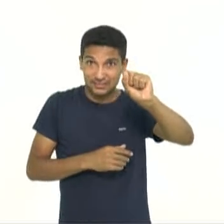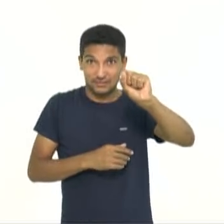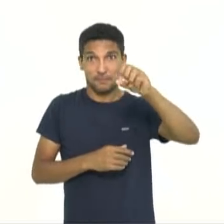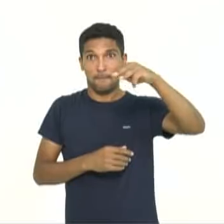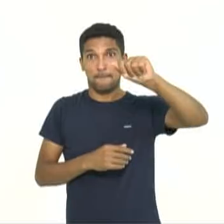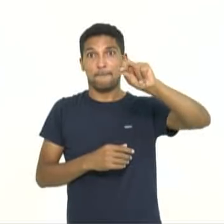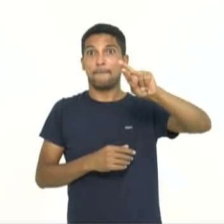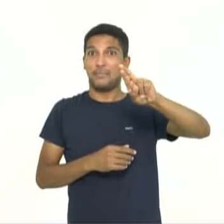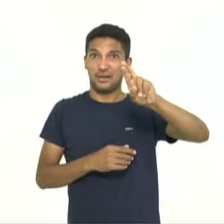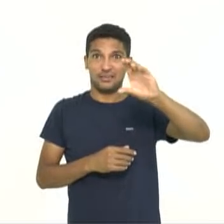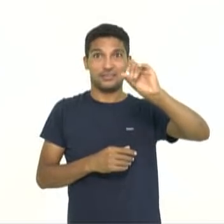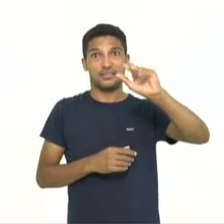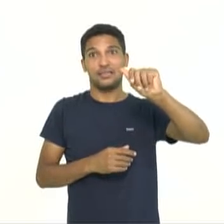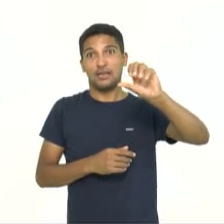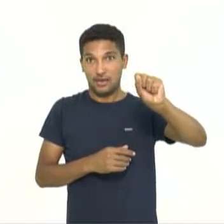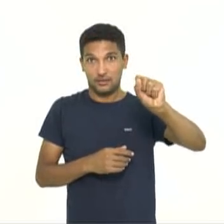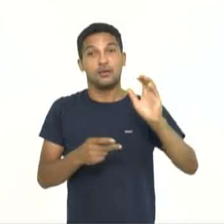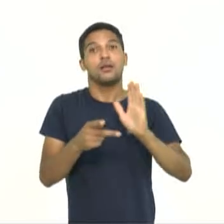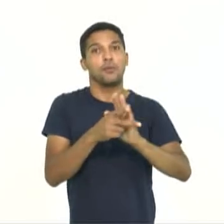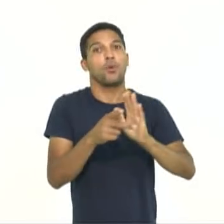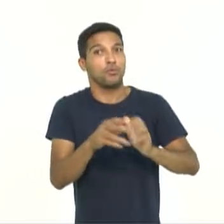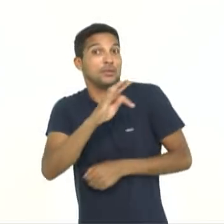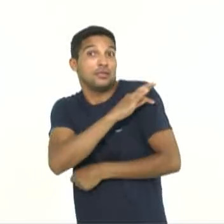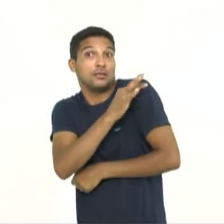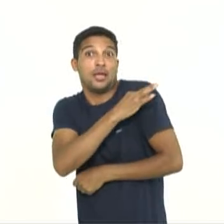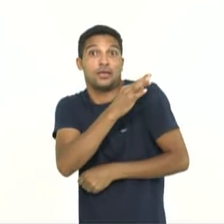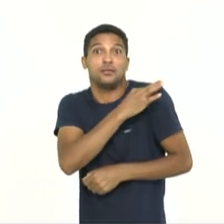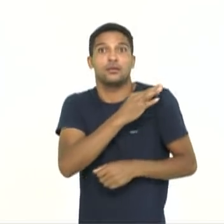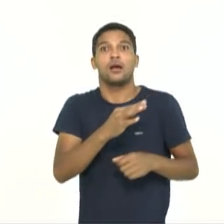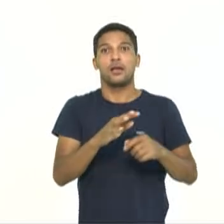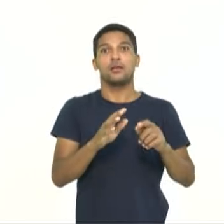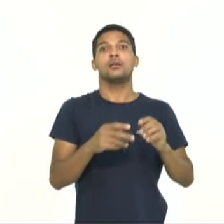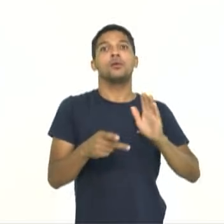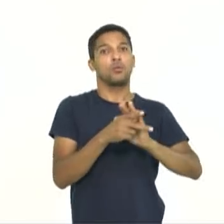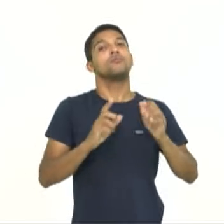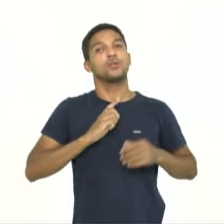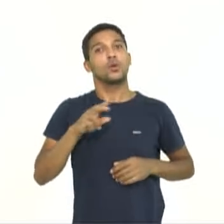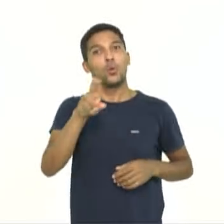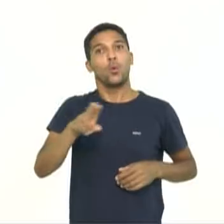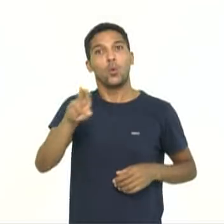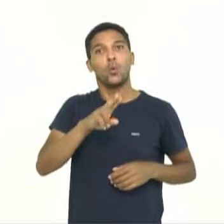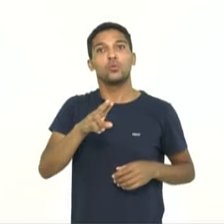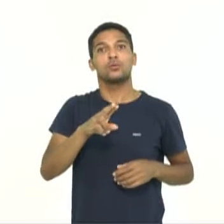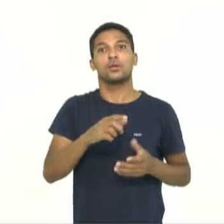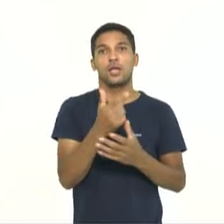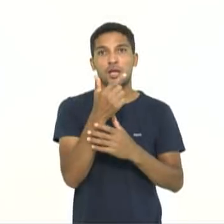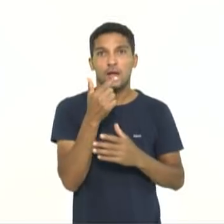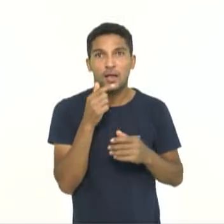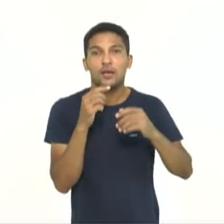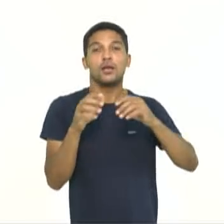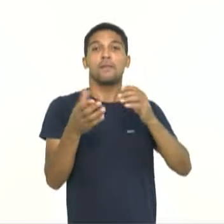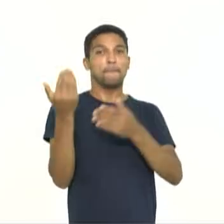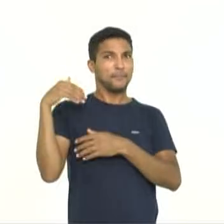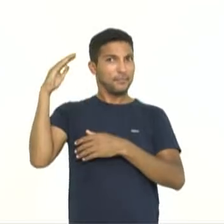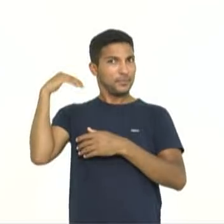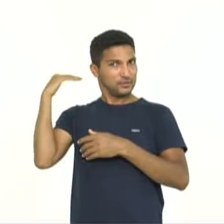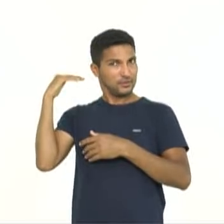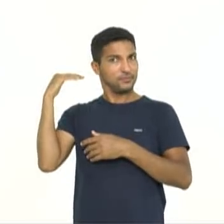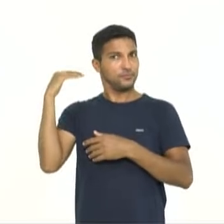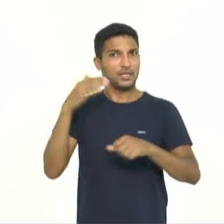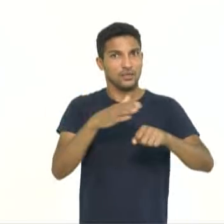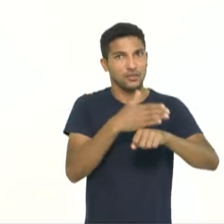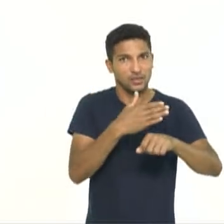lutas consistem no combate direto com o adversário, tá? Combate homem a homem, né? Ou